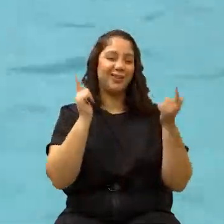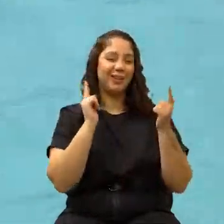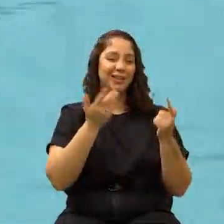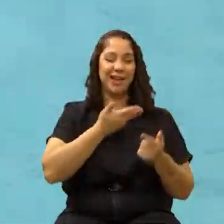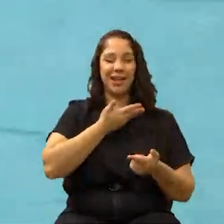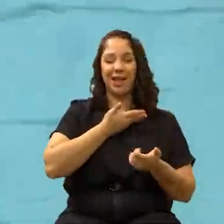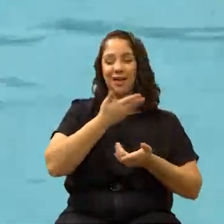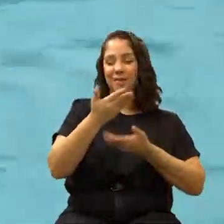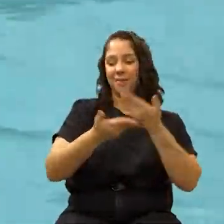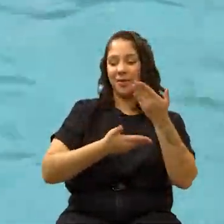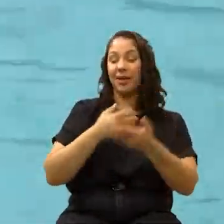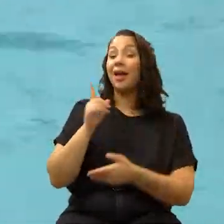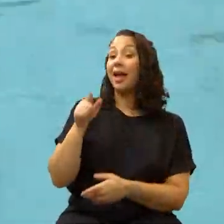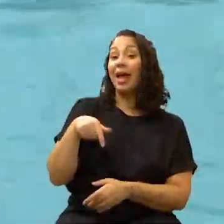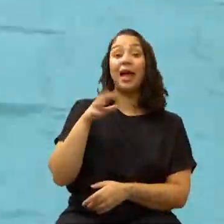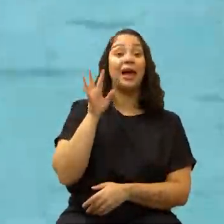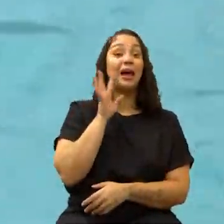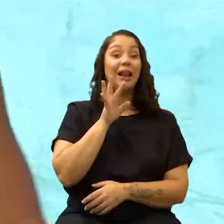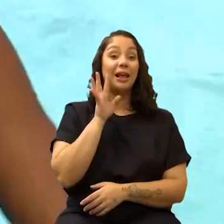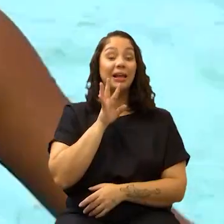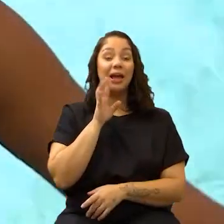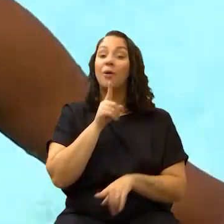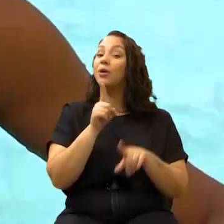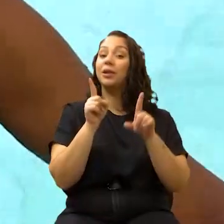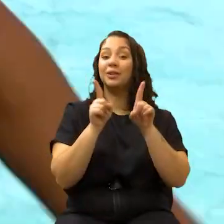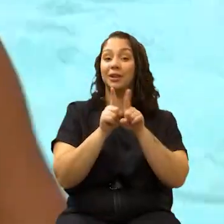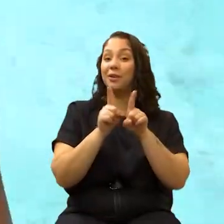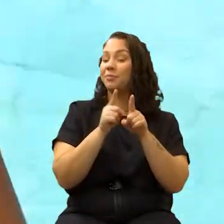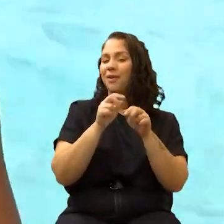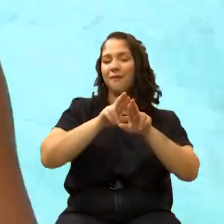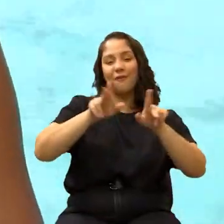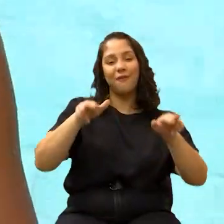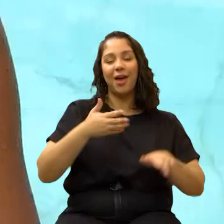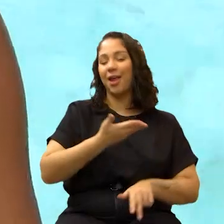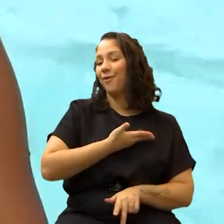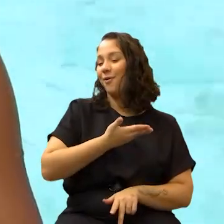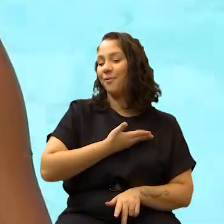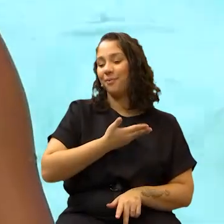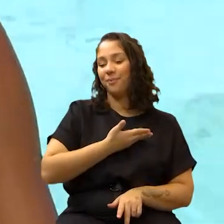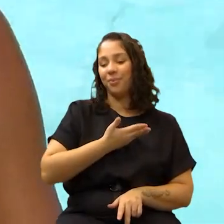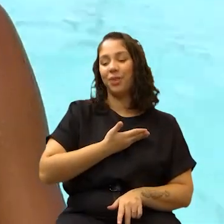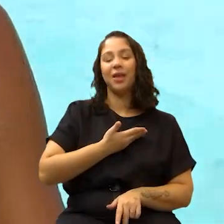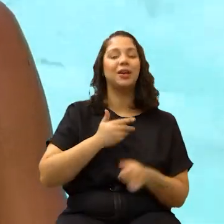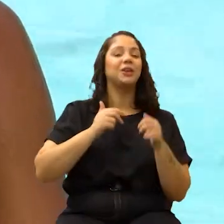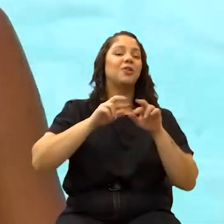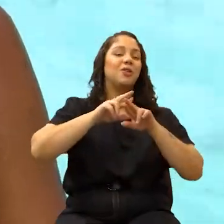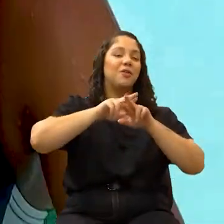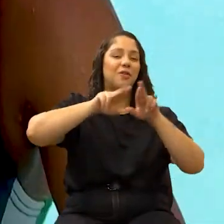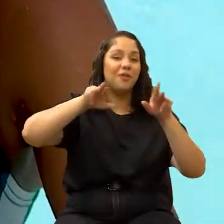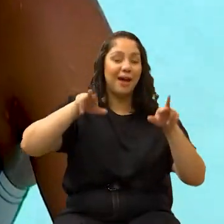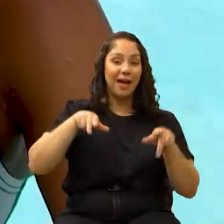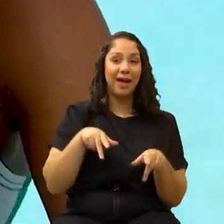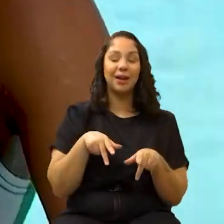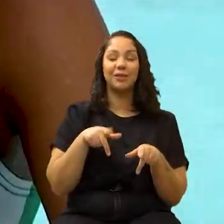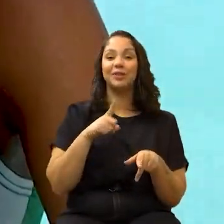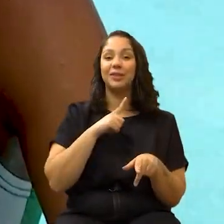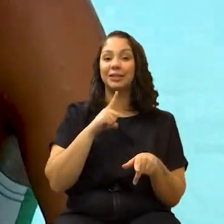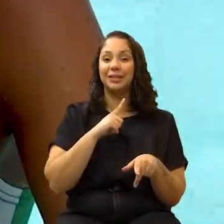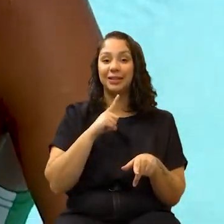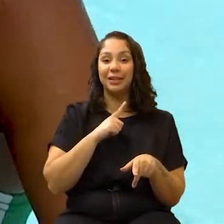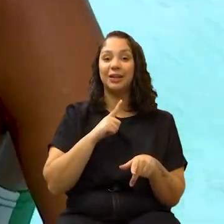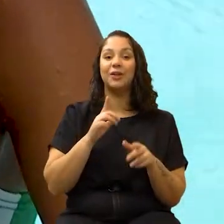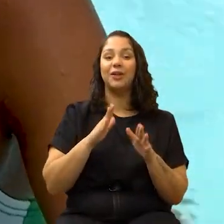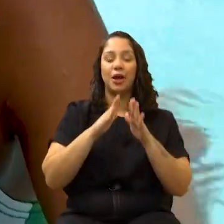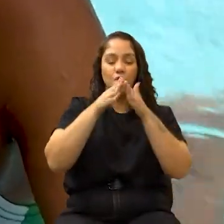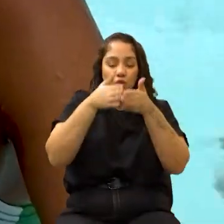para se divertir e fazer amigos. É legal. E eu faço bastante amizade. De várias